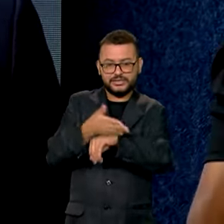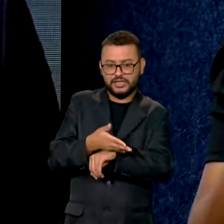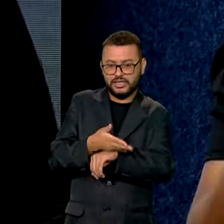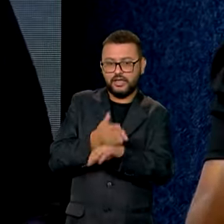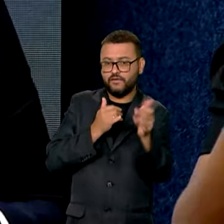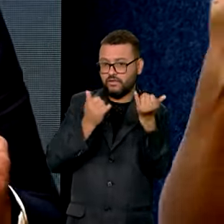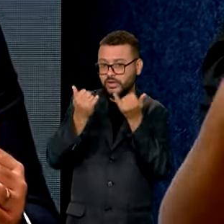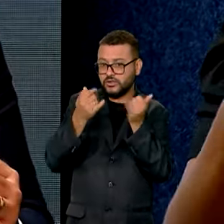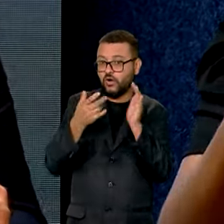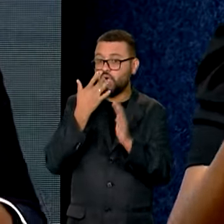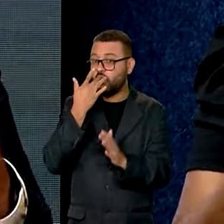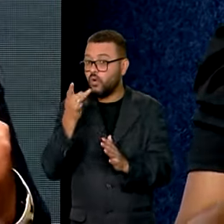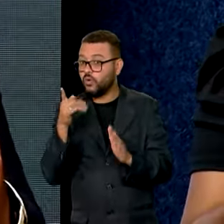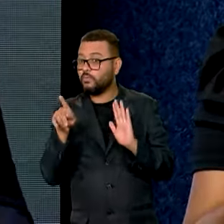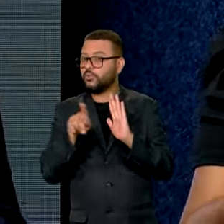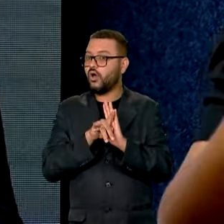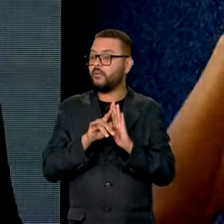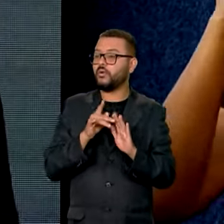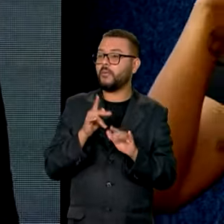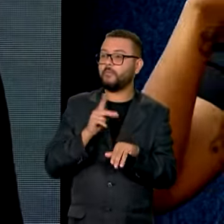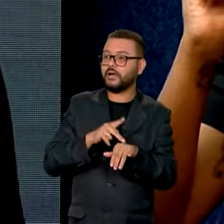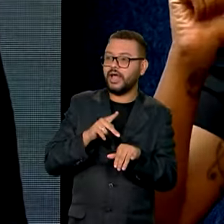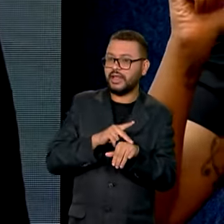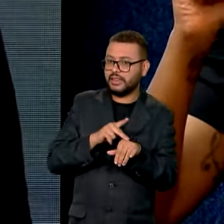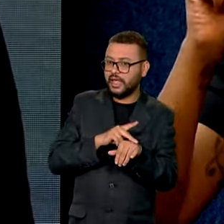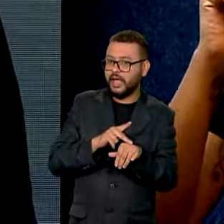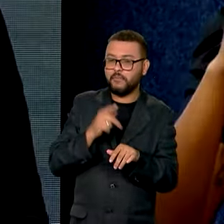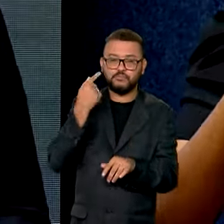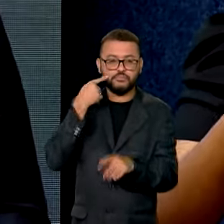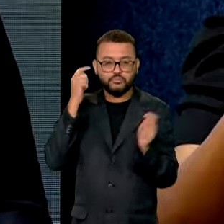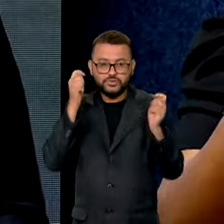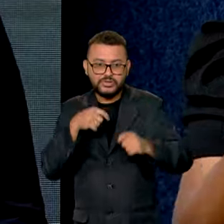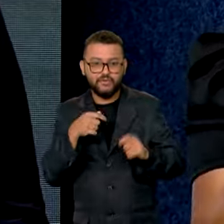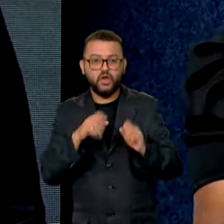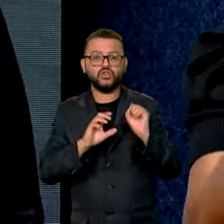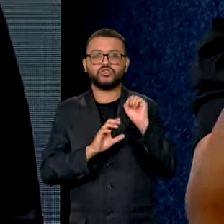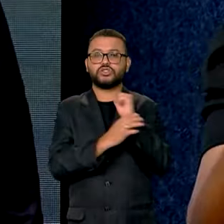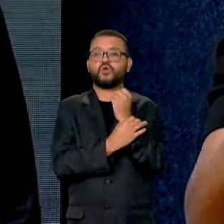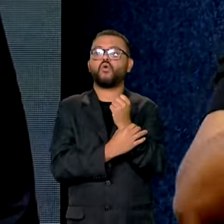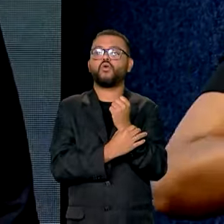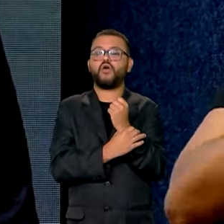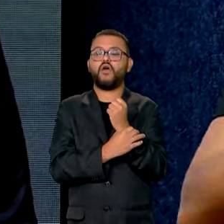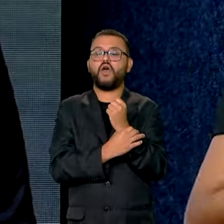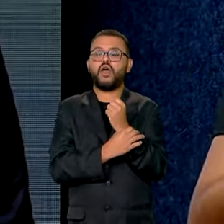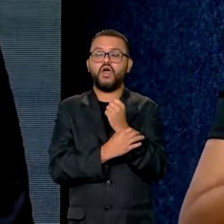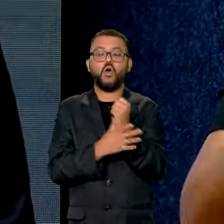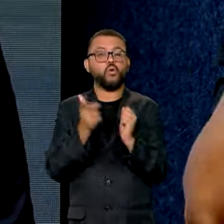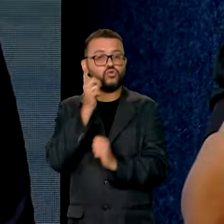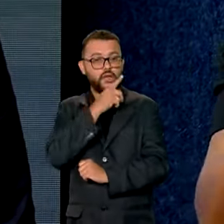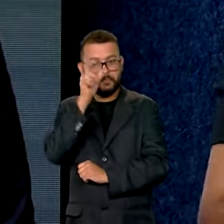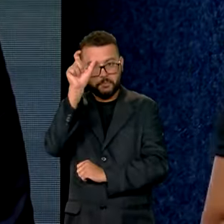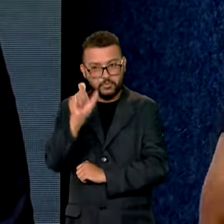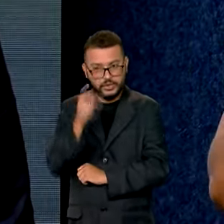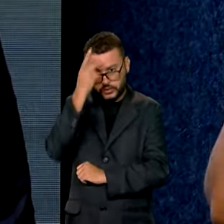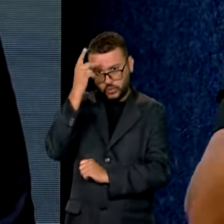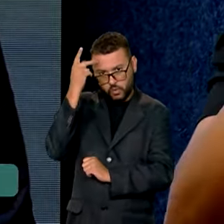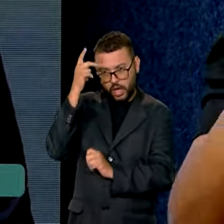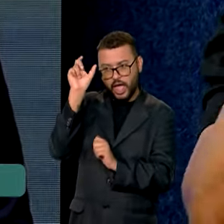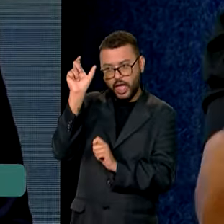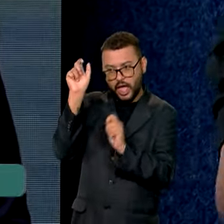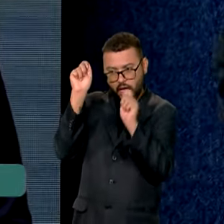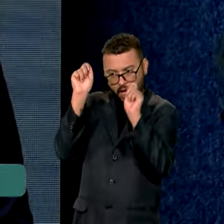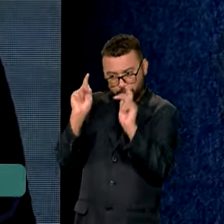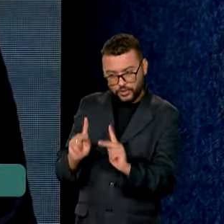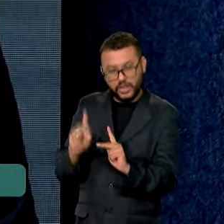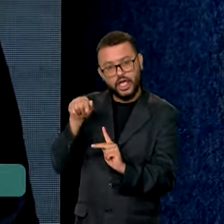precisa ser prata e ouro. Por quê? Para dar um maior nível de segurança, para garantir que é de fato aquela pessoa, aquele aposentado que